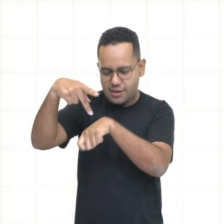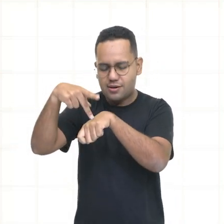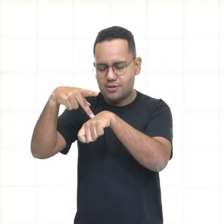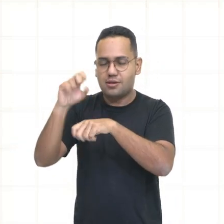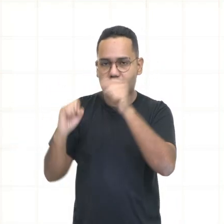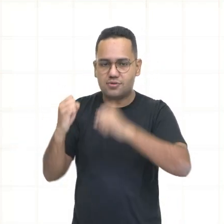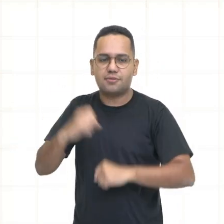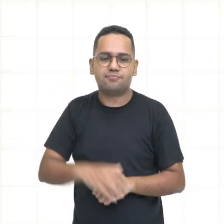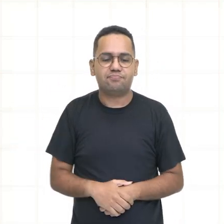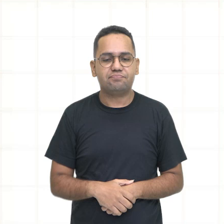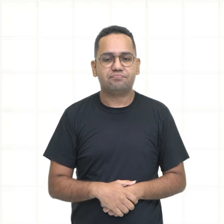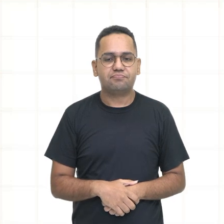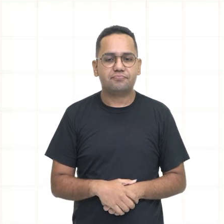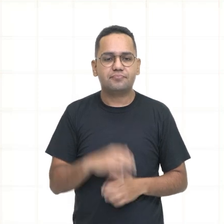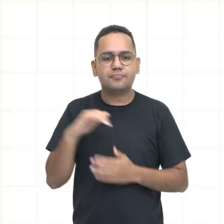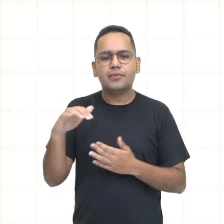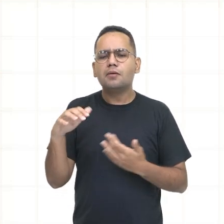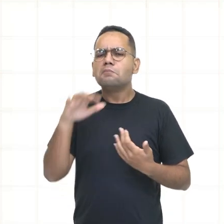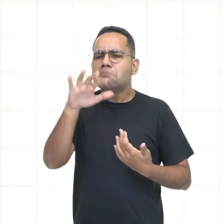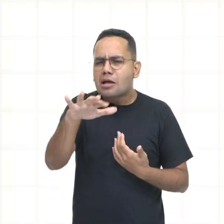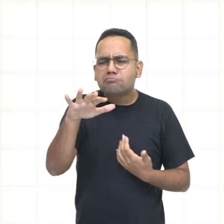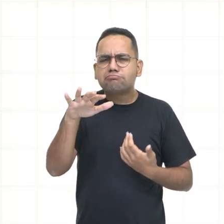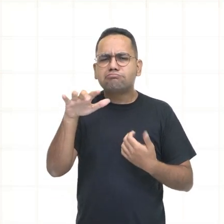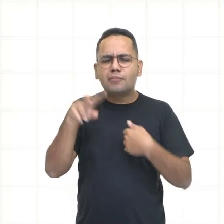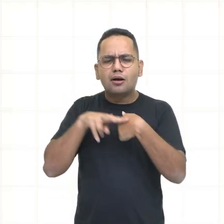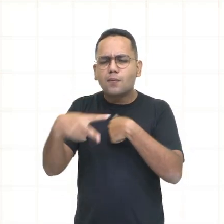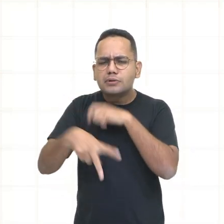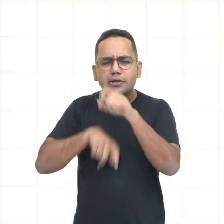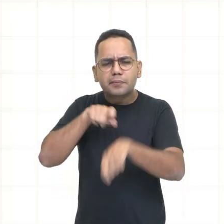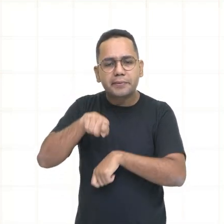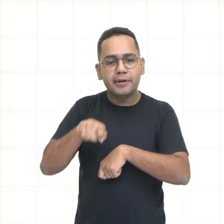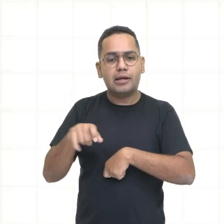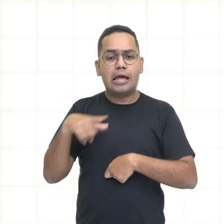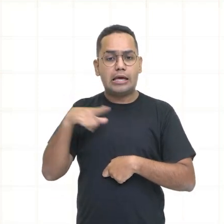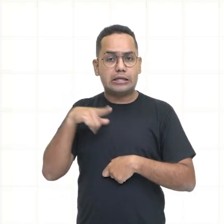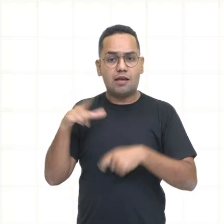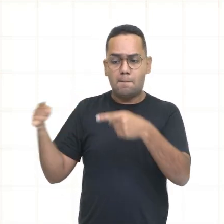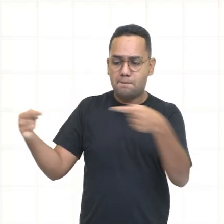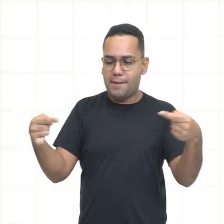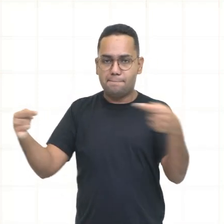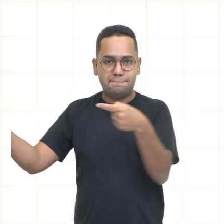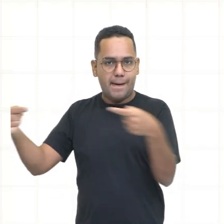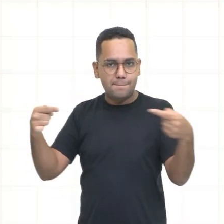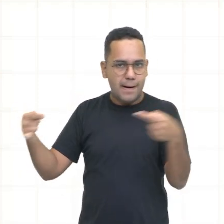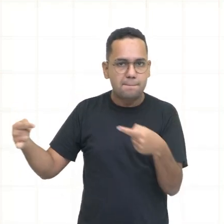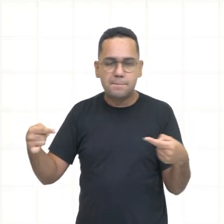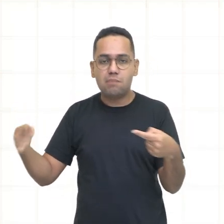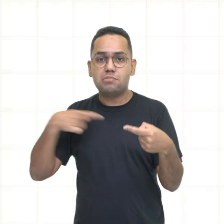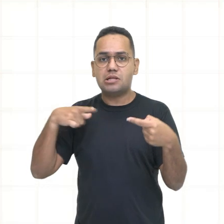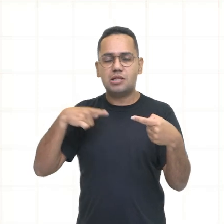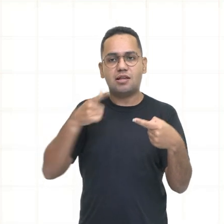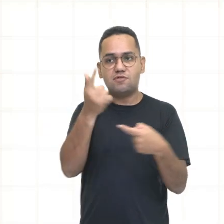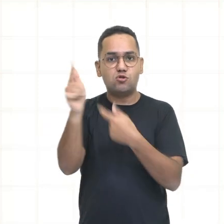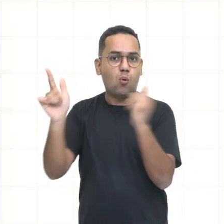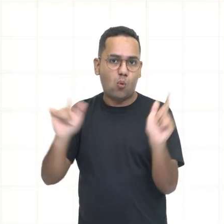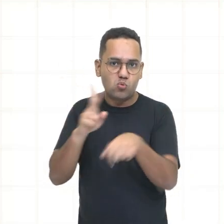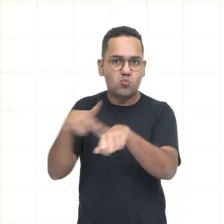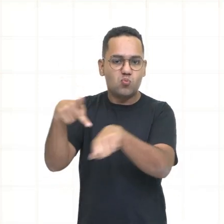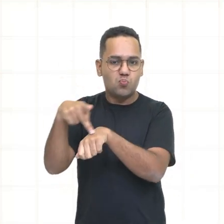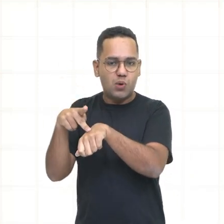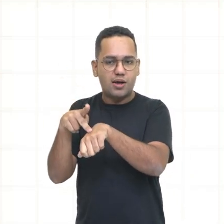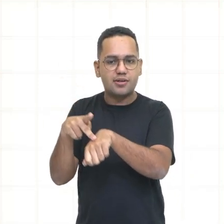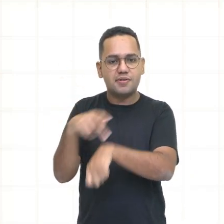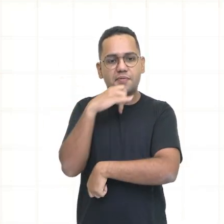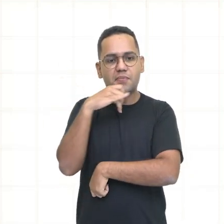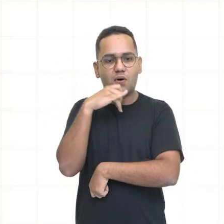as potências europeias. Olha só, gente, como essa treta vai iniciar? Com a disputa entre essas